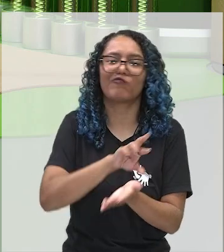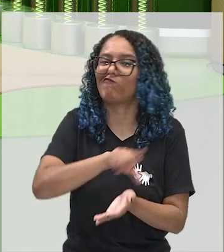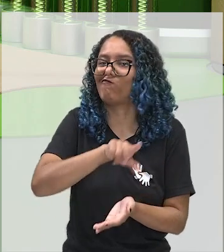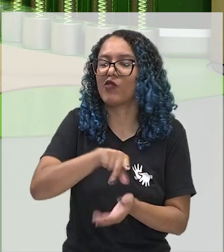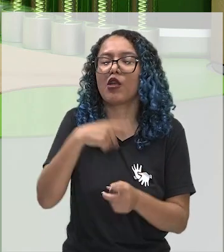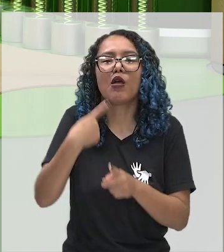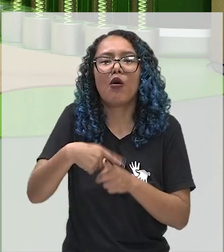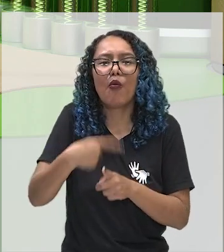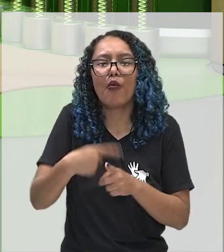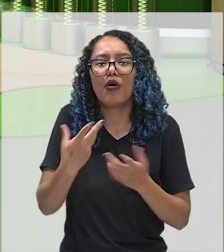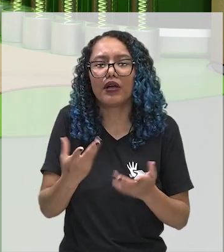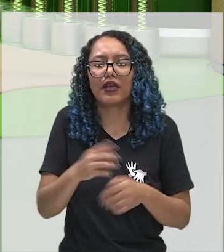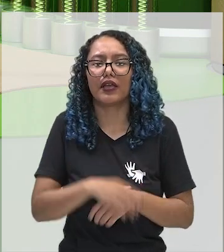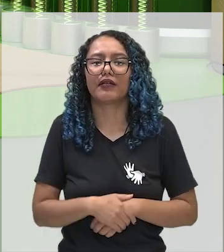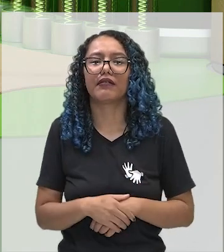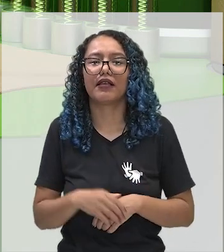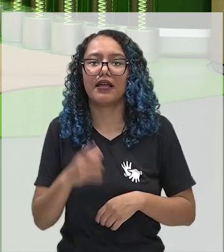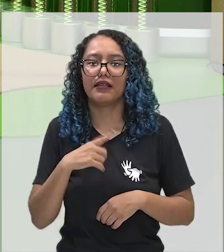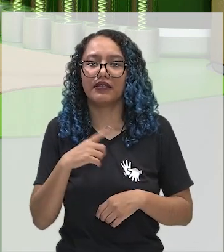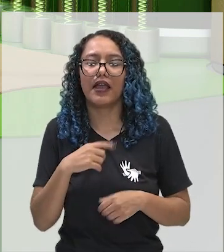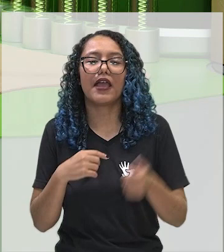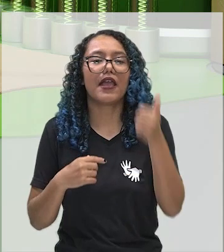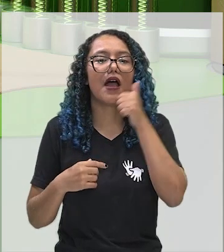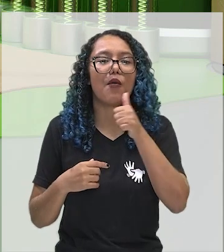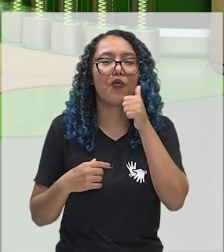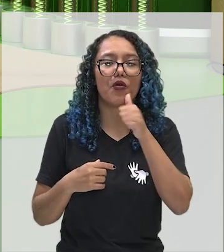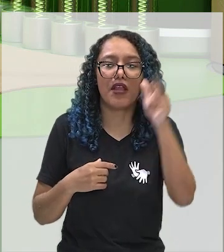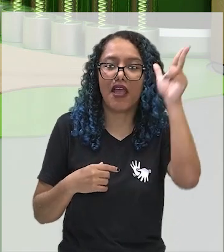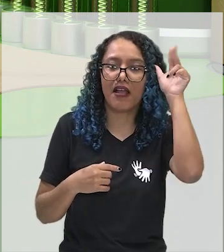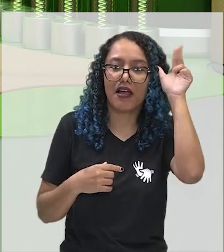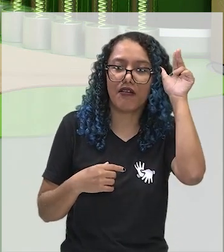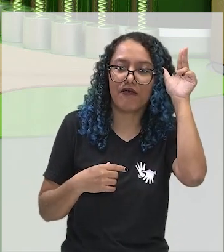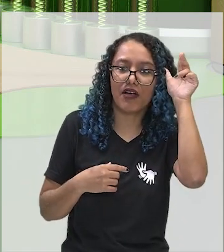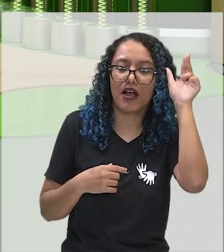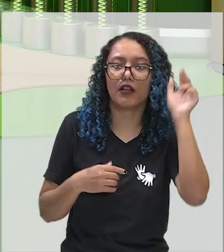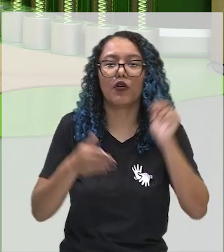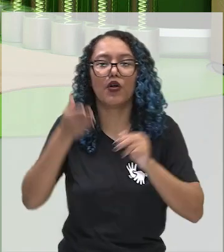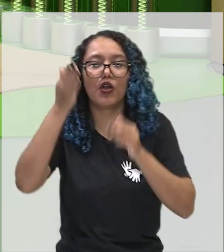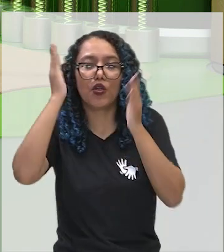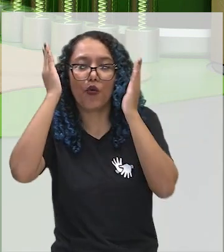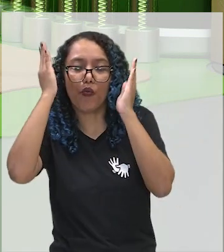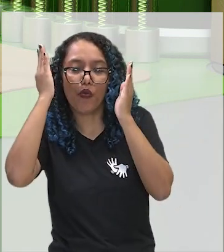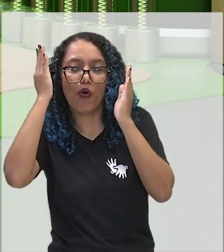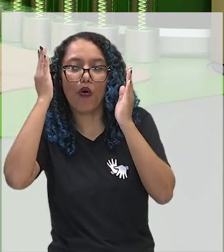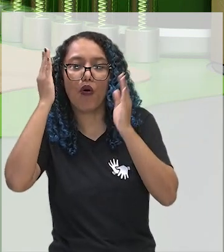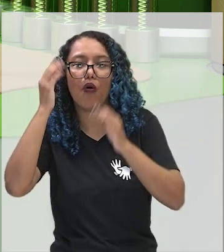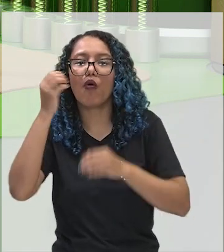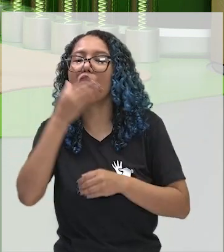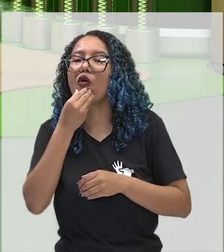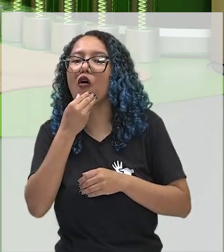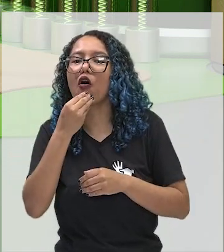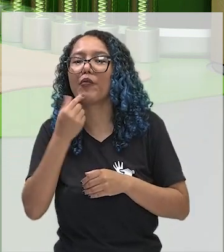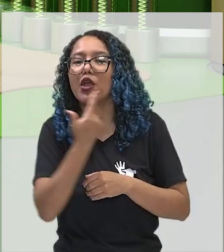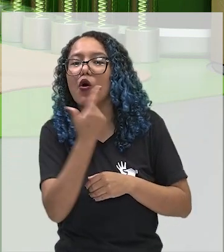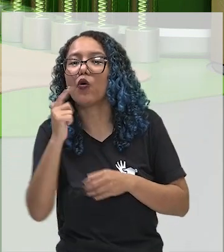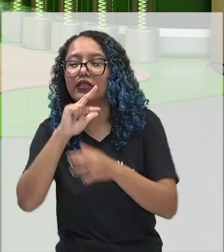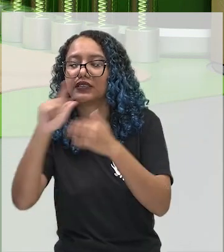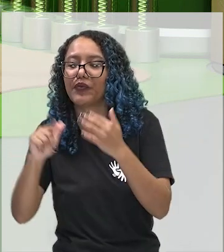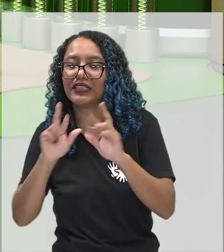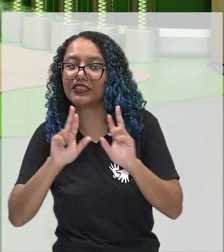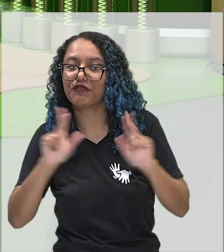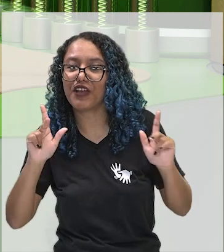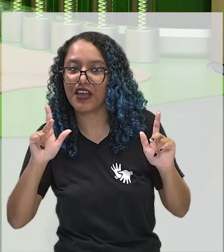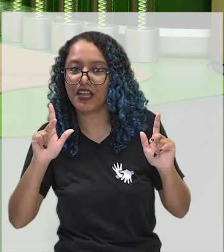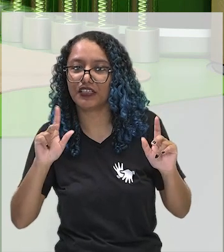porque ela é resultado do cruzamento da fêmea do cavalo com o jumento, que é de outra espécie. Então,